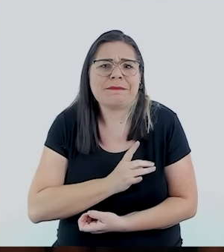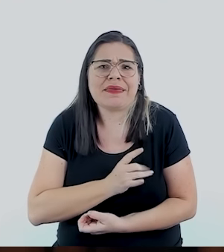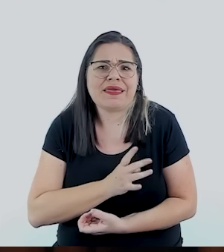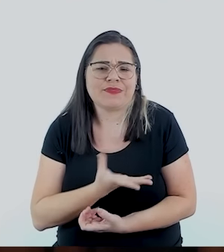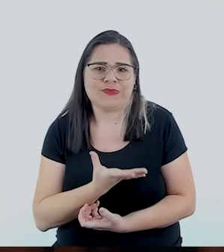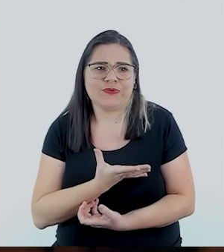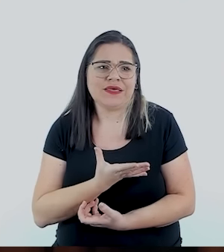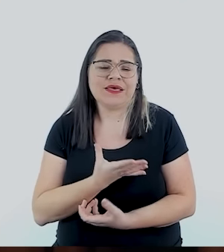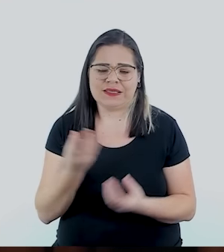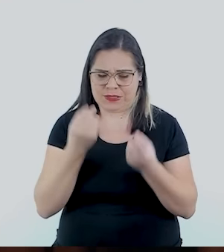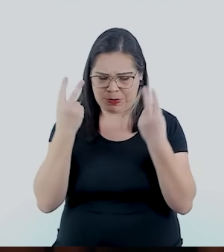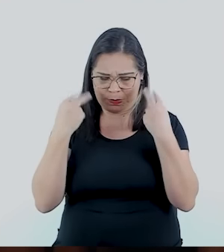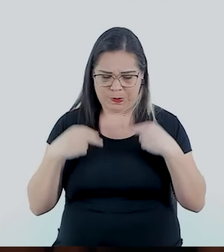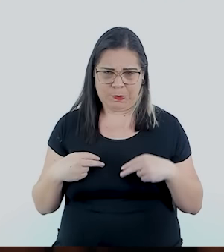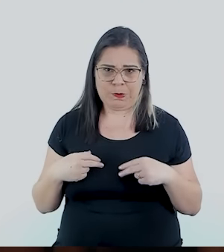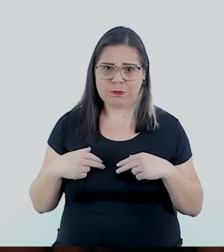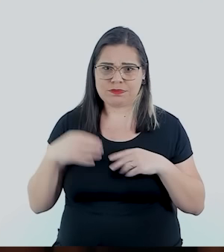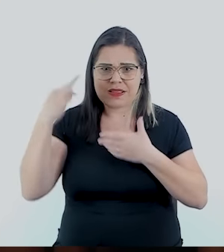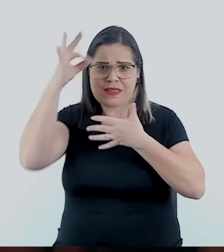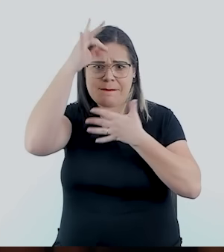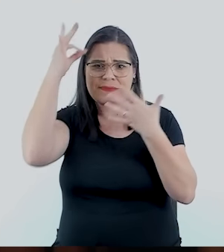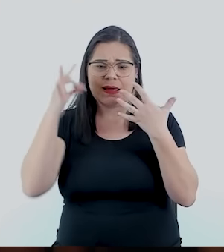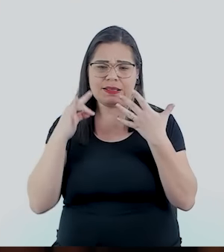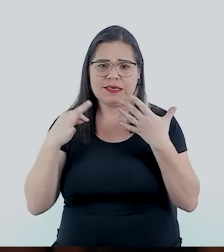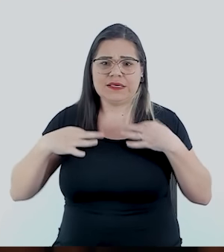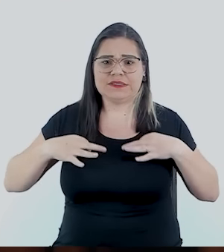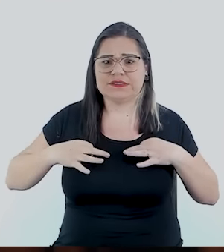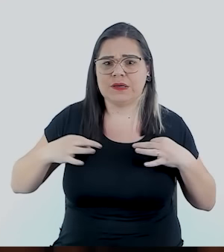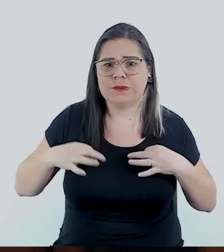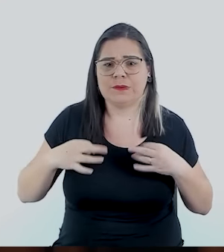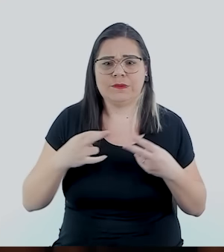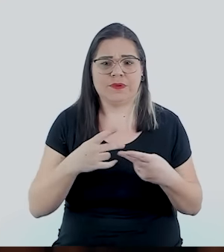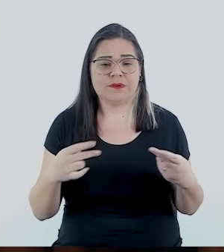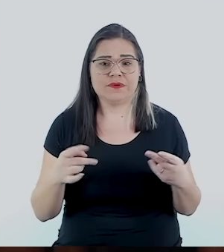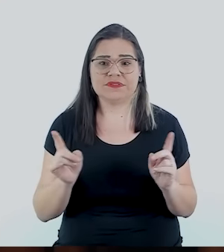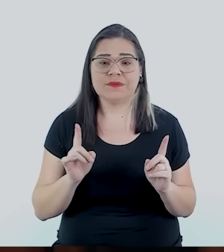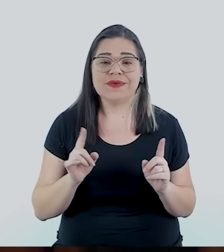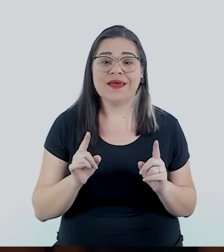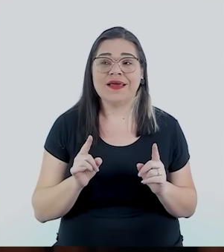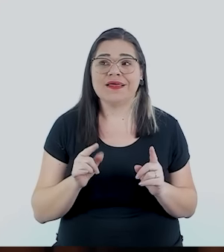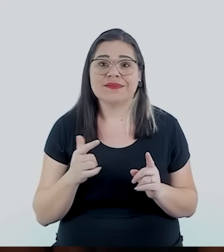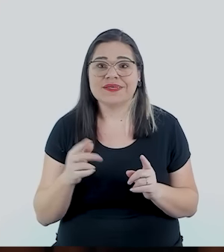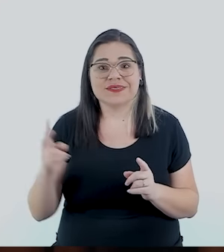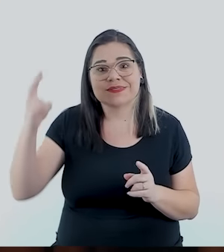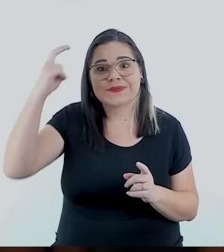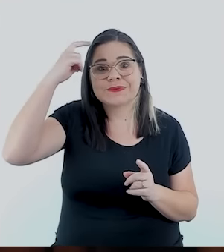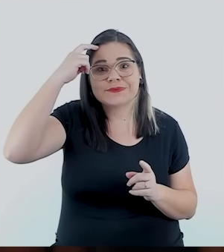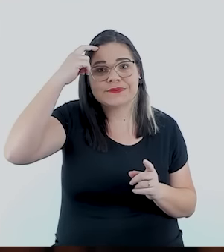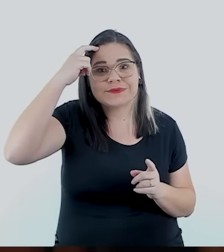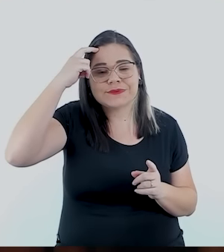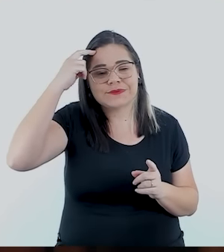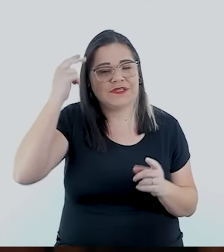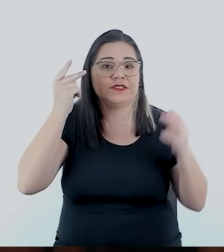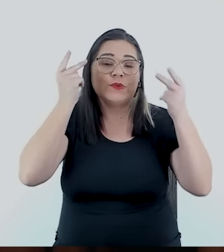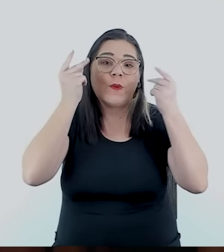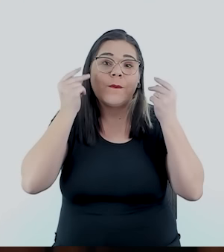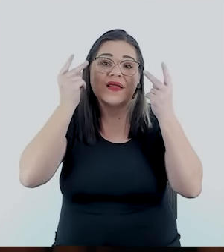receio de como que tá parecendo e tal questão de se vestir não sei o qu que a gente ainda não tem essa Cultura né de